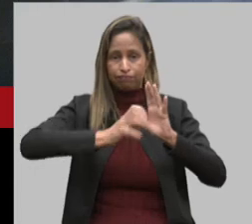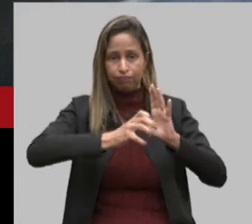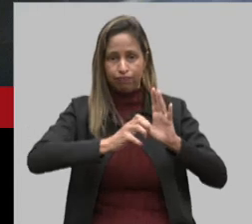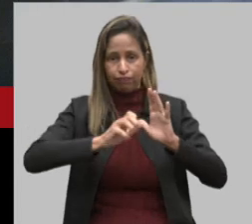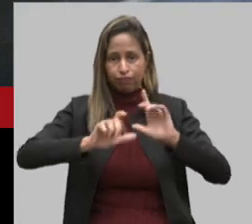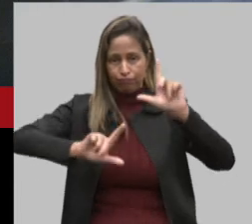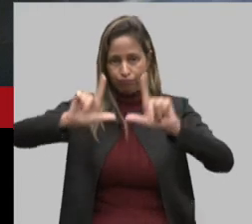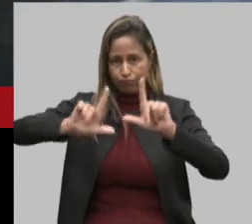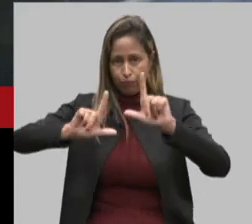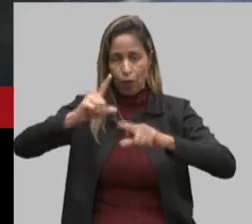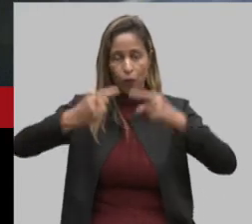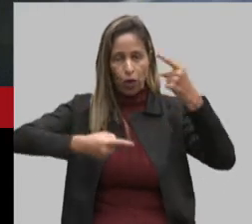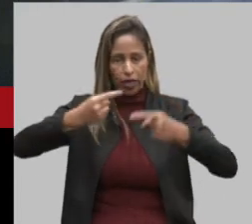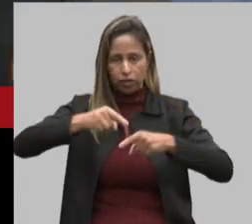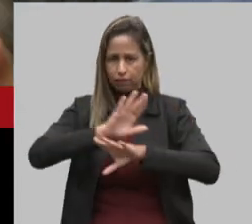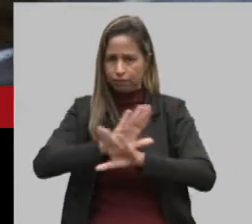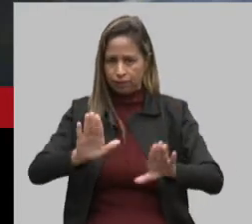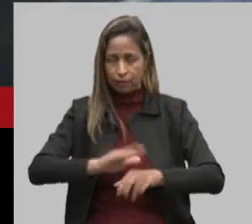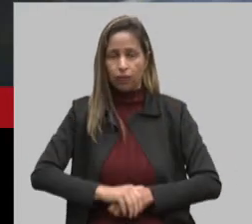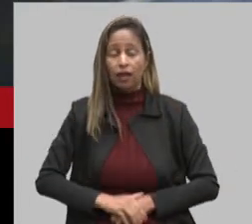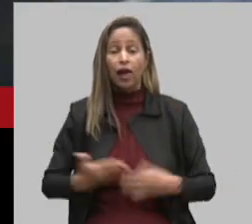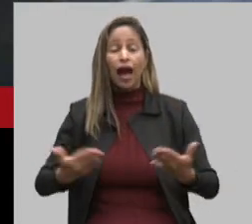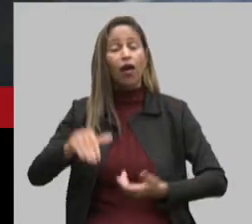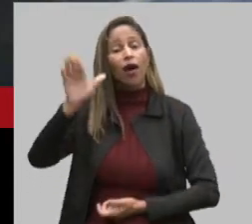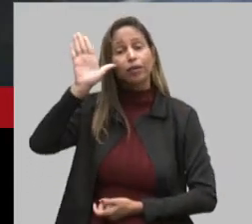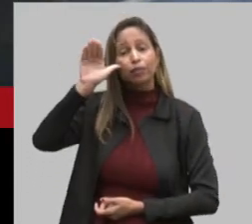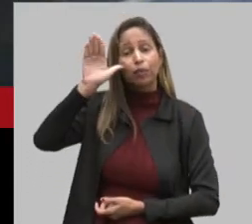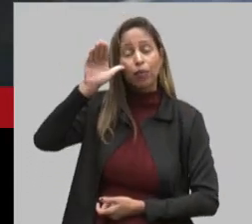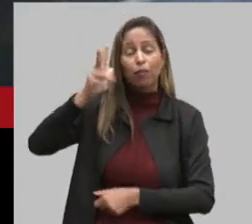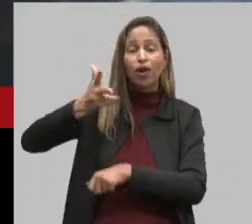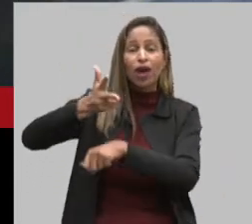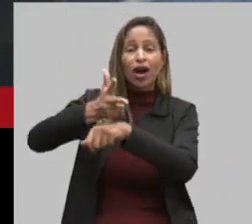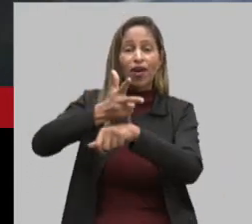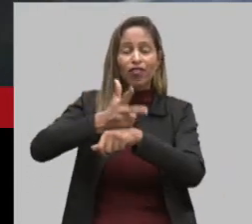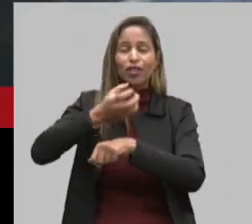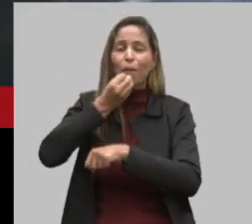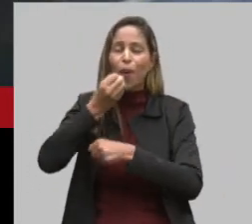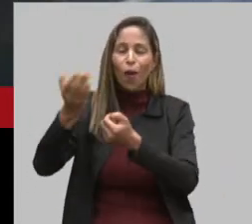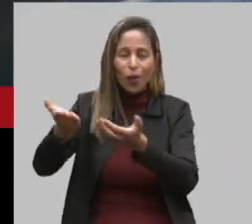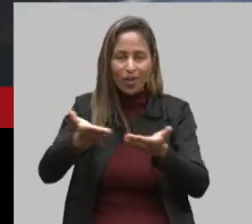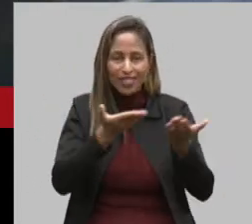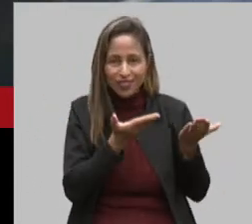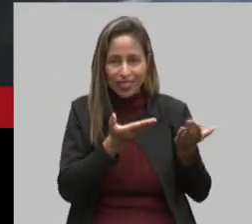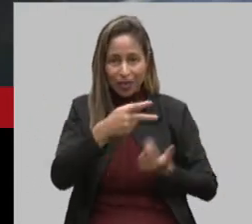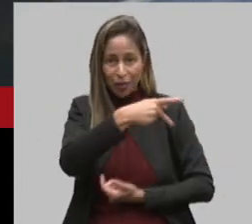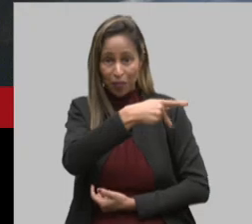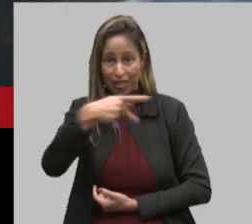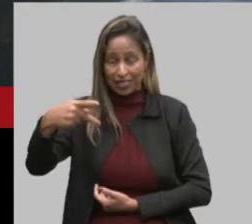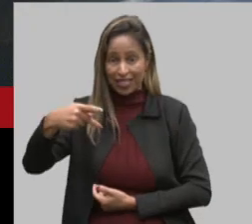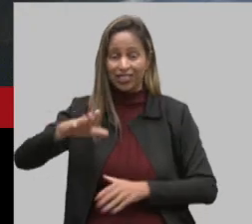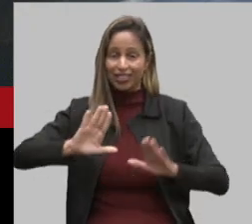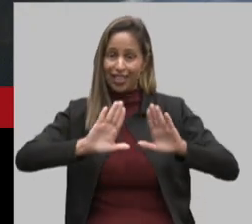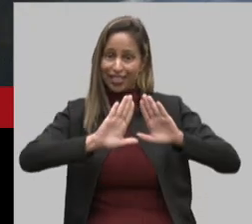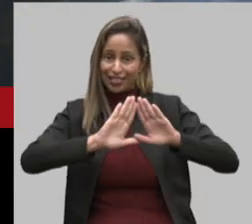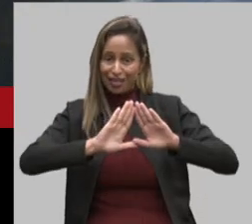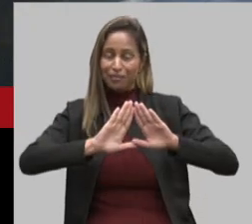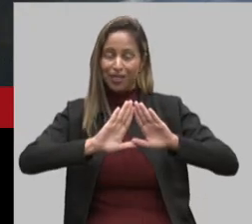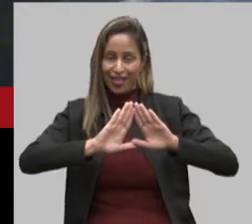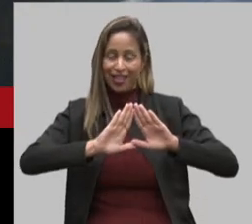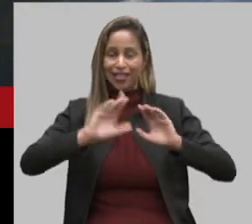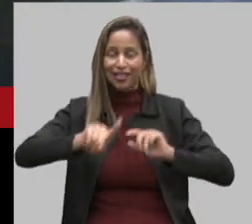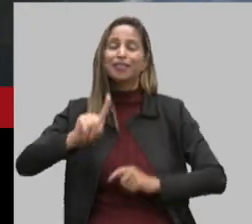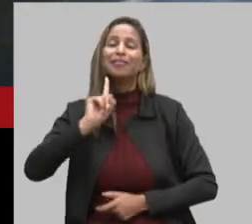e Sen senhores assistiremos agora a um vídeo de boas-vindas do presidente da Assembleia Legislativa de Minas